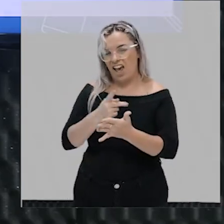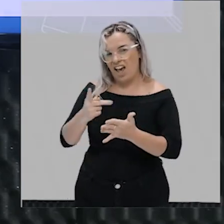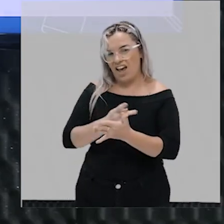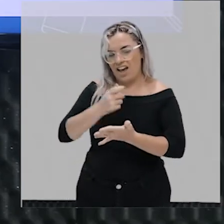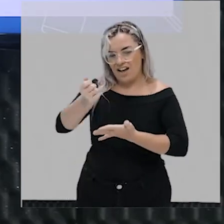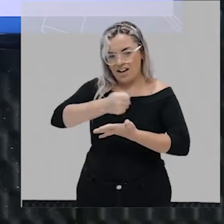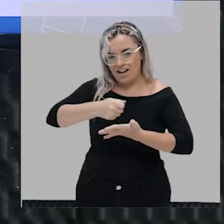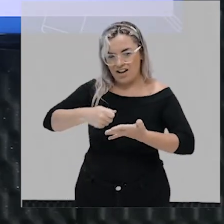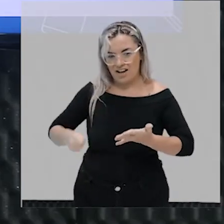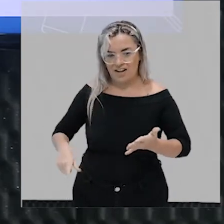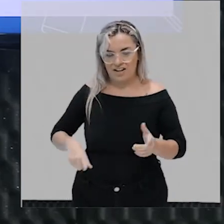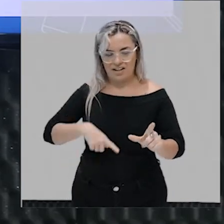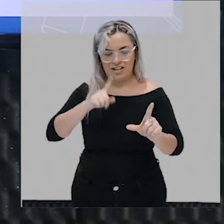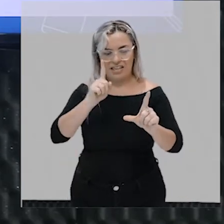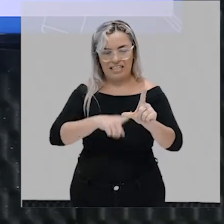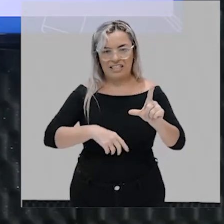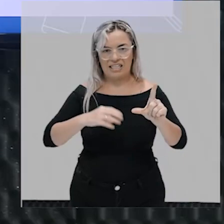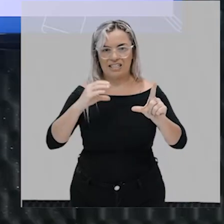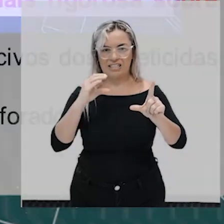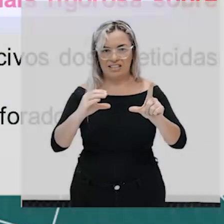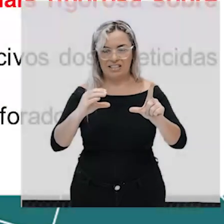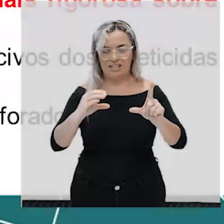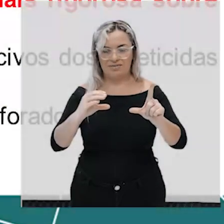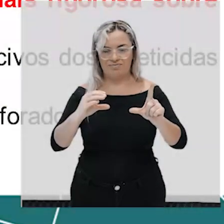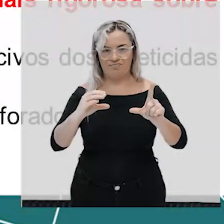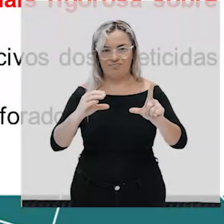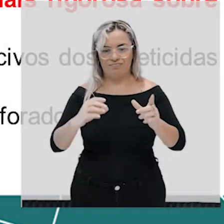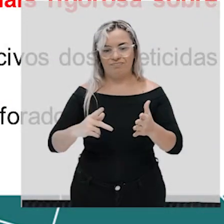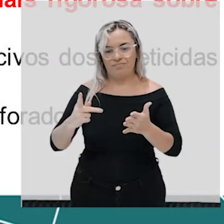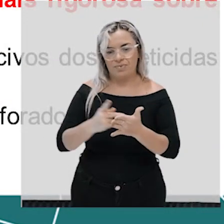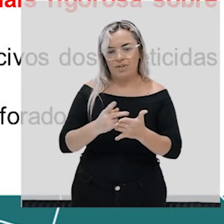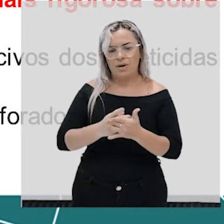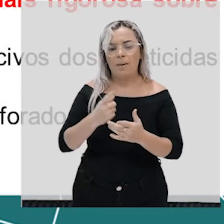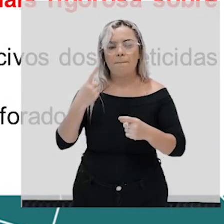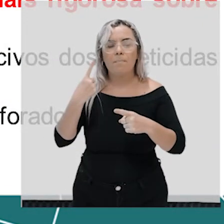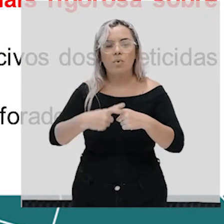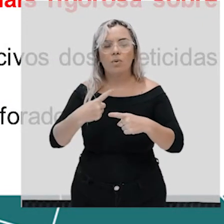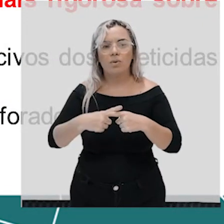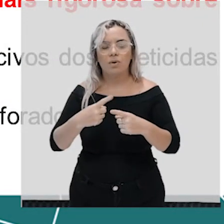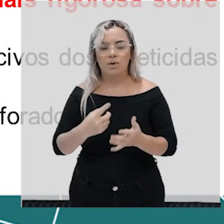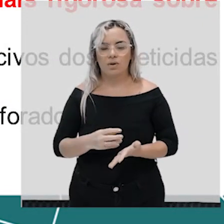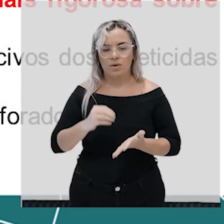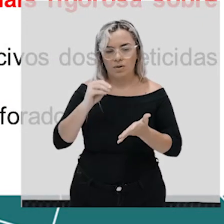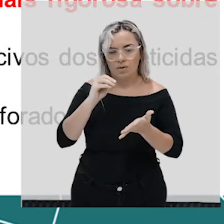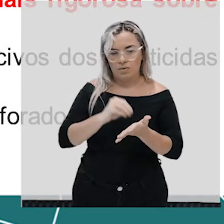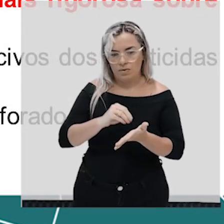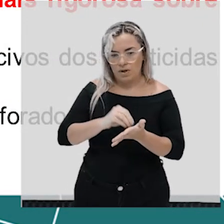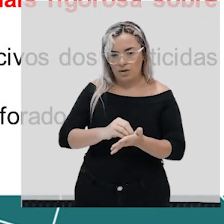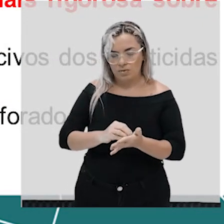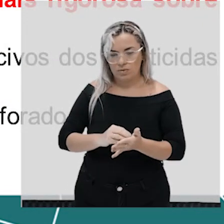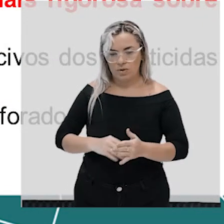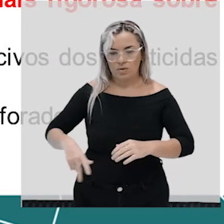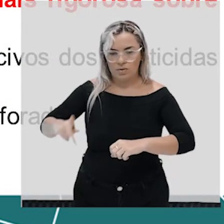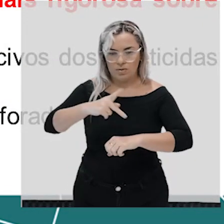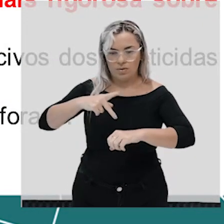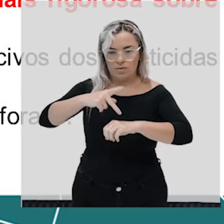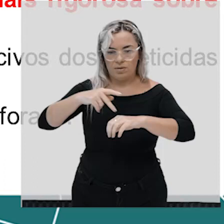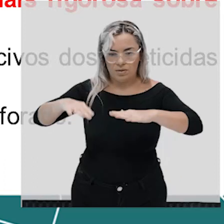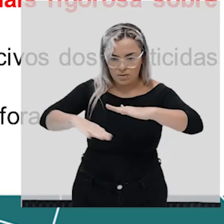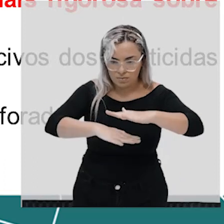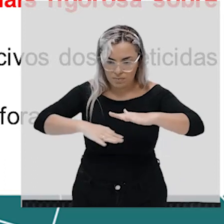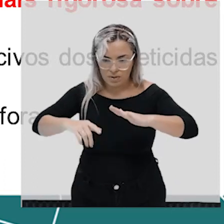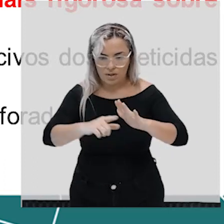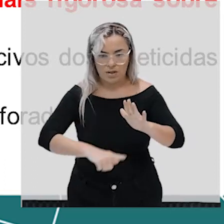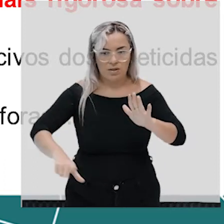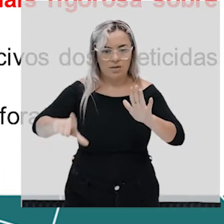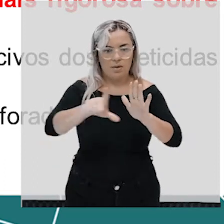errada. Letra C. Por que está errada? Olha só, faltam aos países subdesenvolvidos uma legislação mais rigorosa